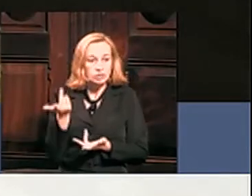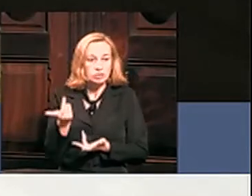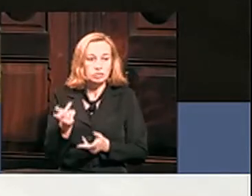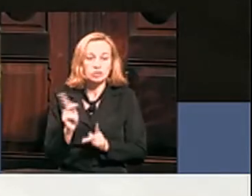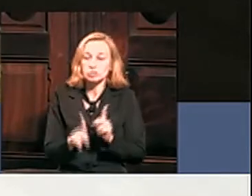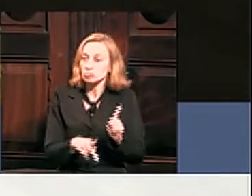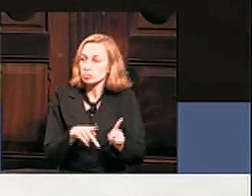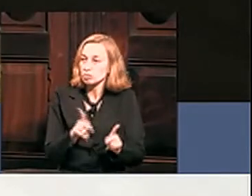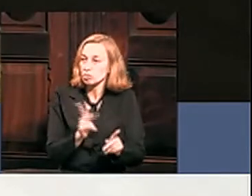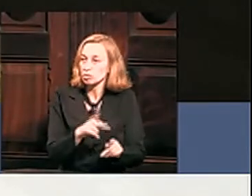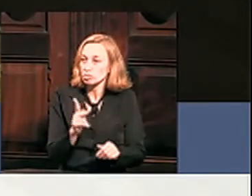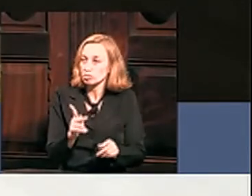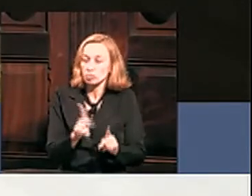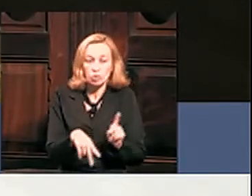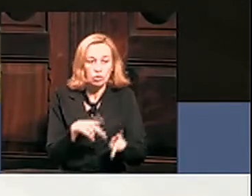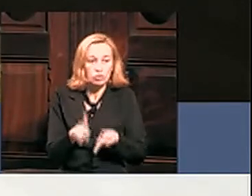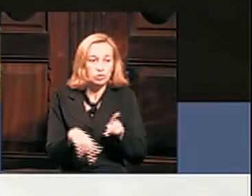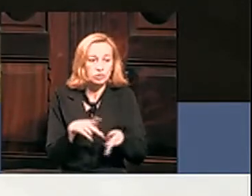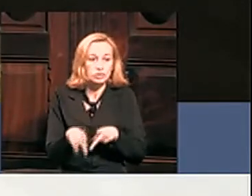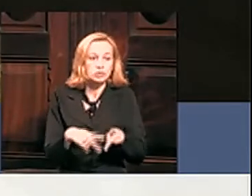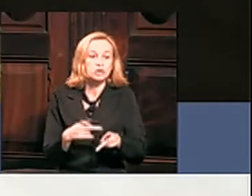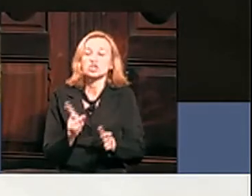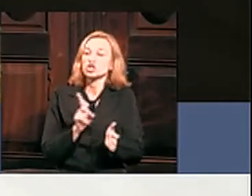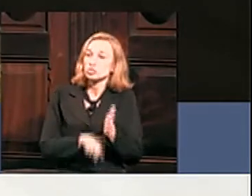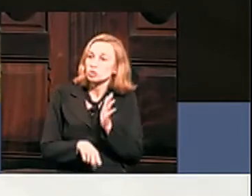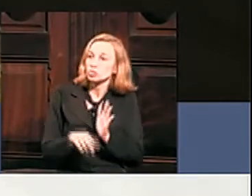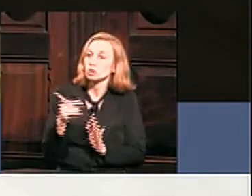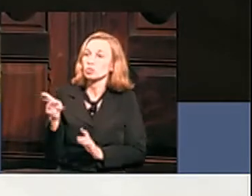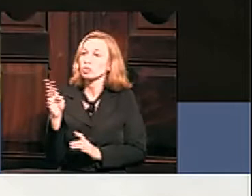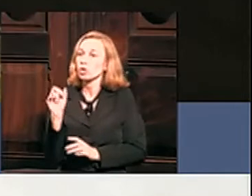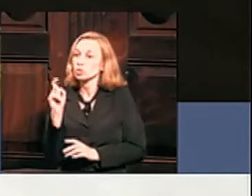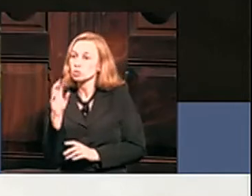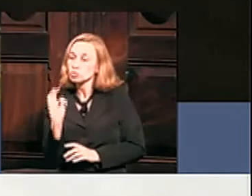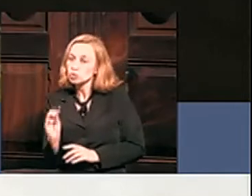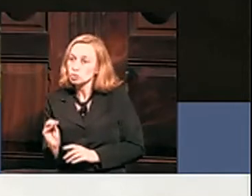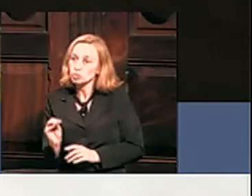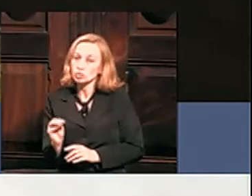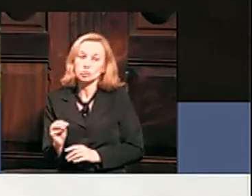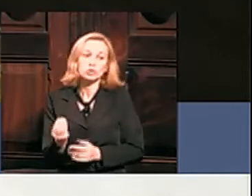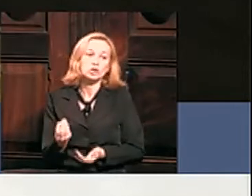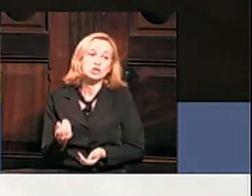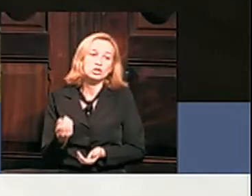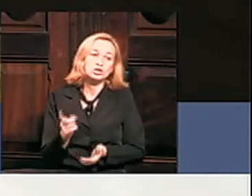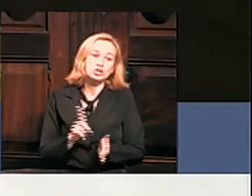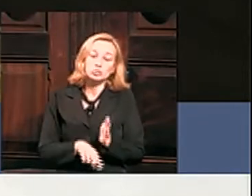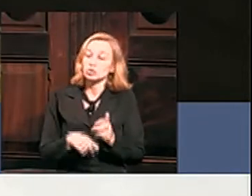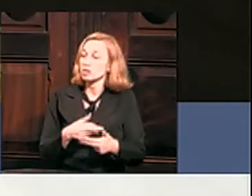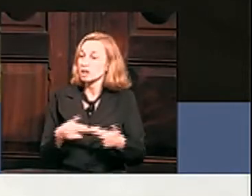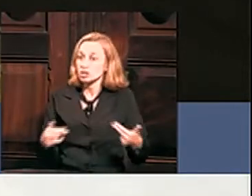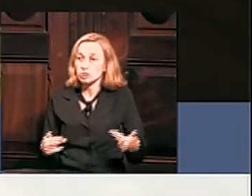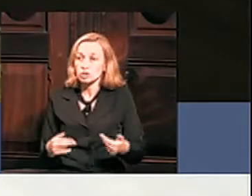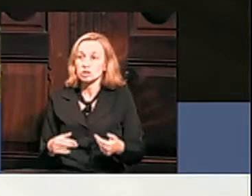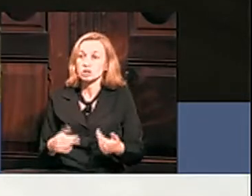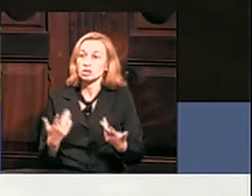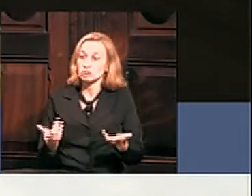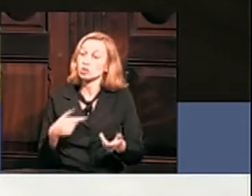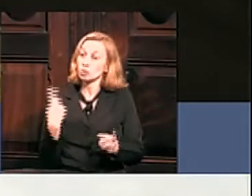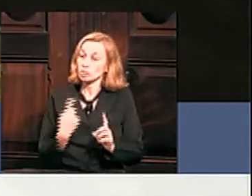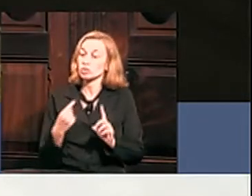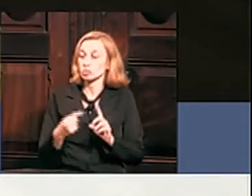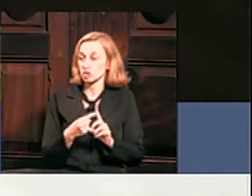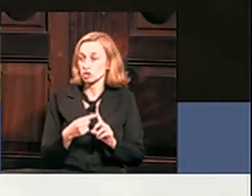diminuições a nível de produtos, do valor do produto, enfim. E esse é o nosso